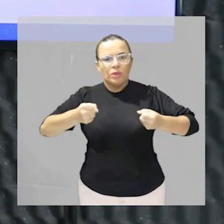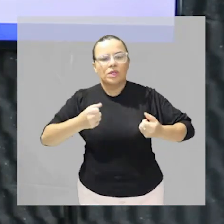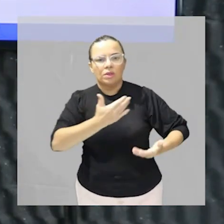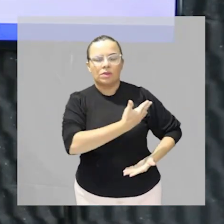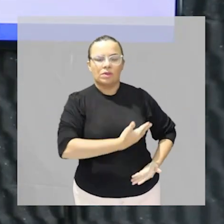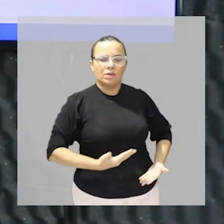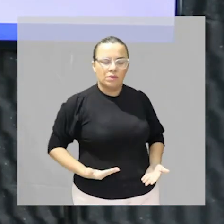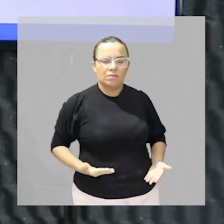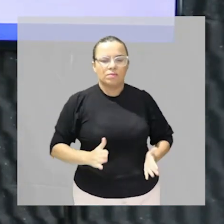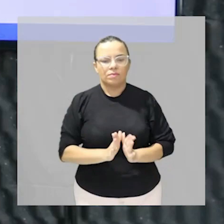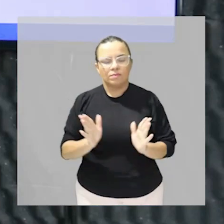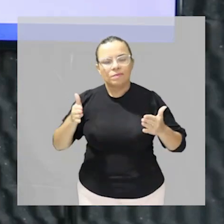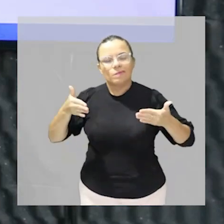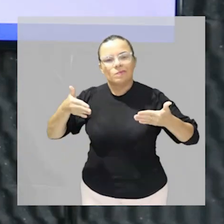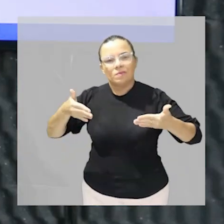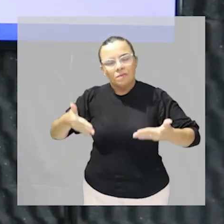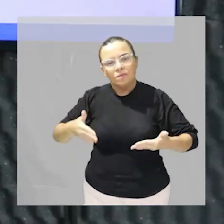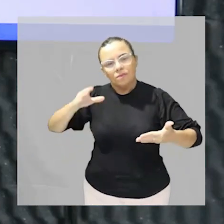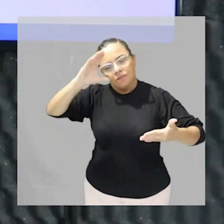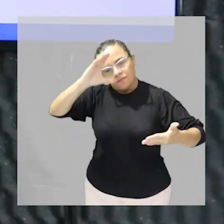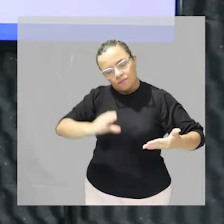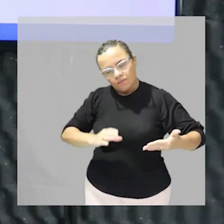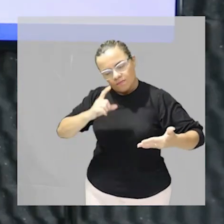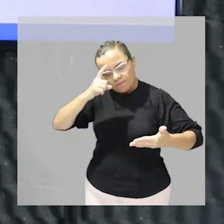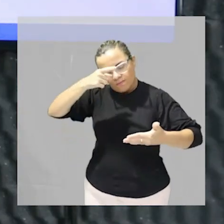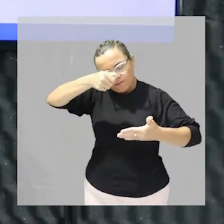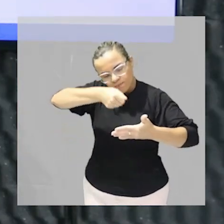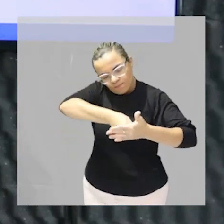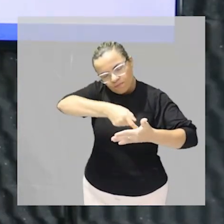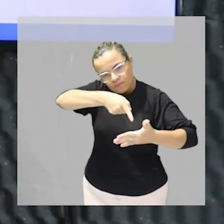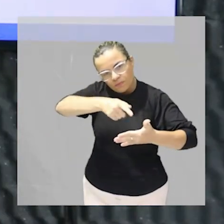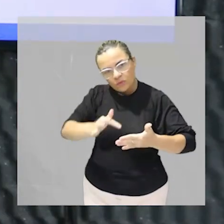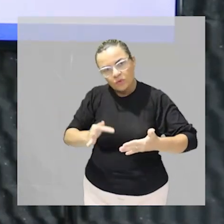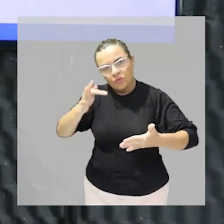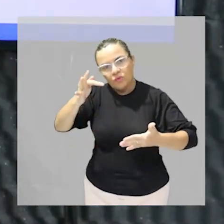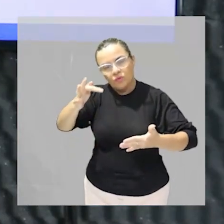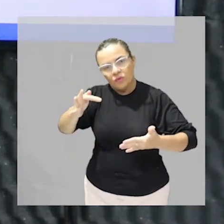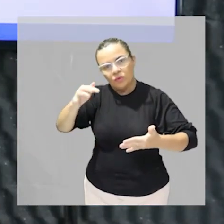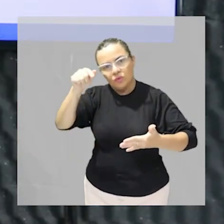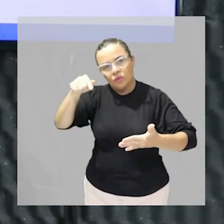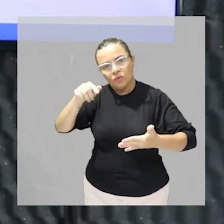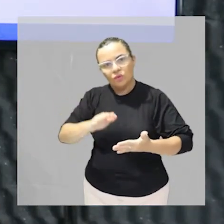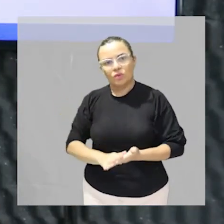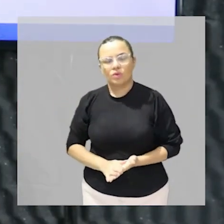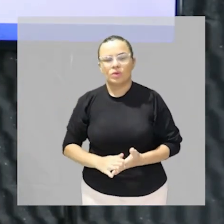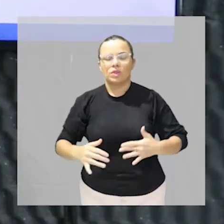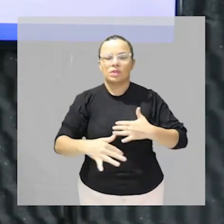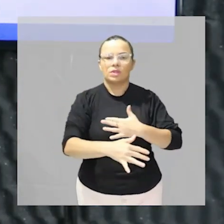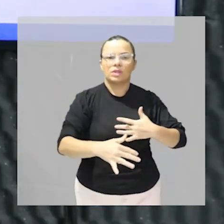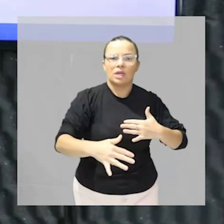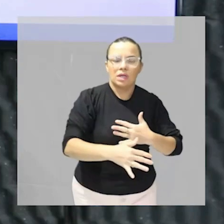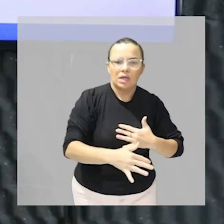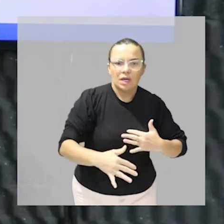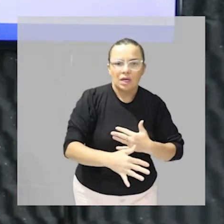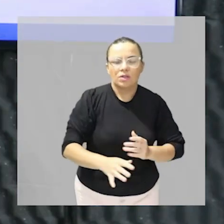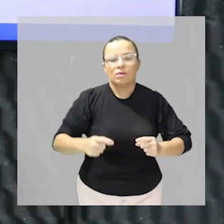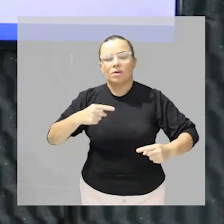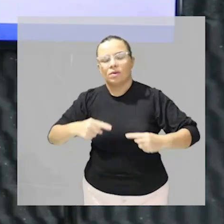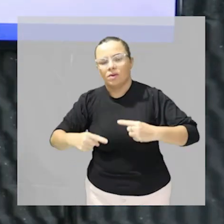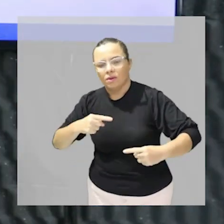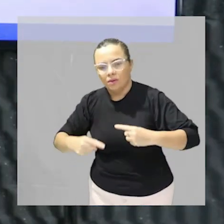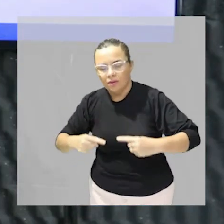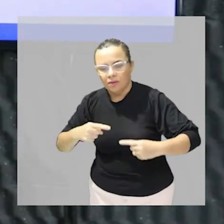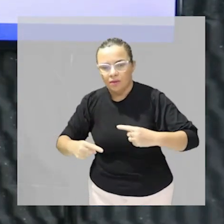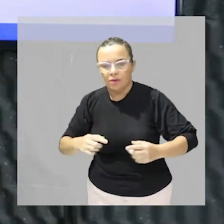cidadão ele decide os destinos da polis. Cidade e cidadão, como diria